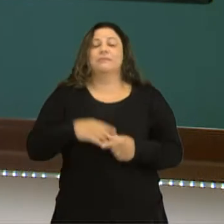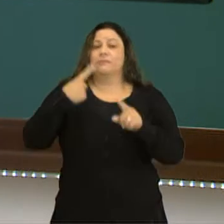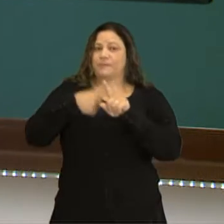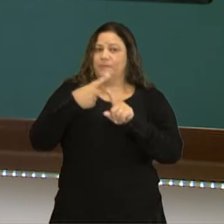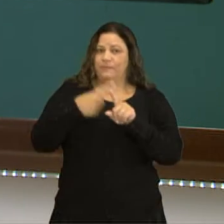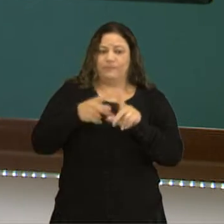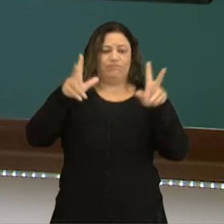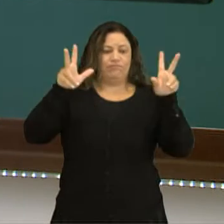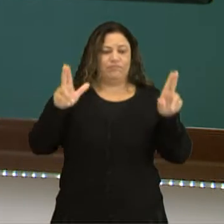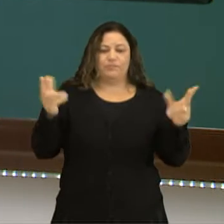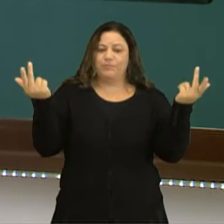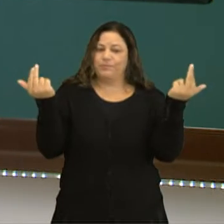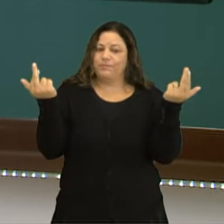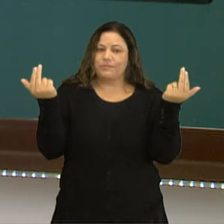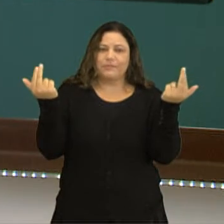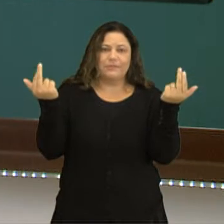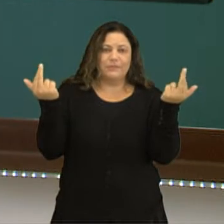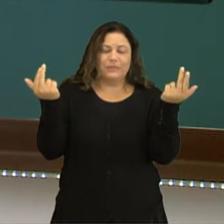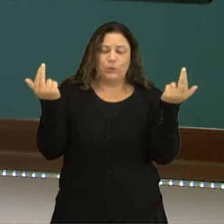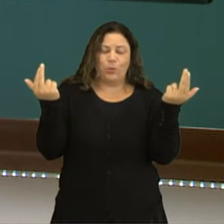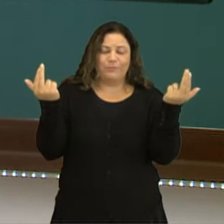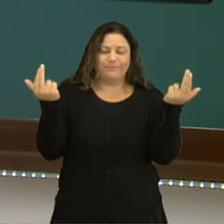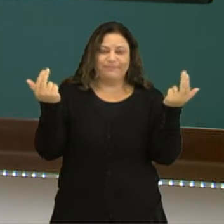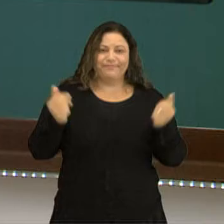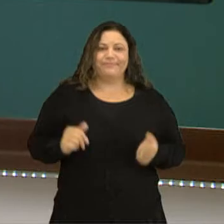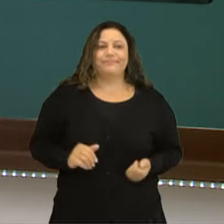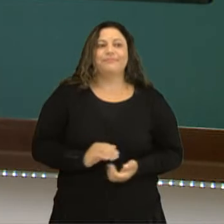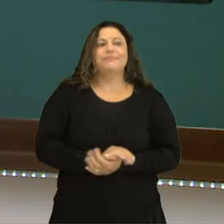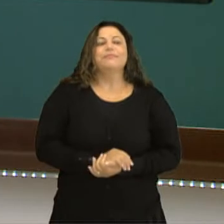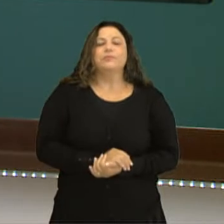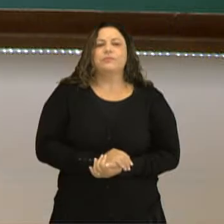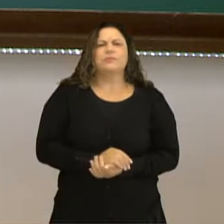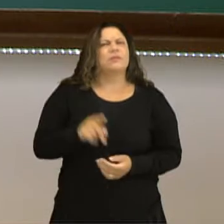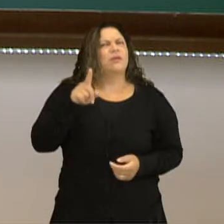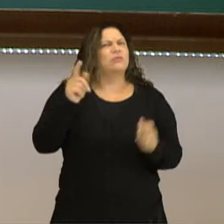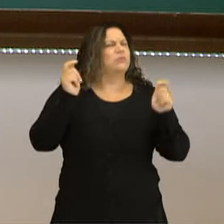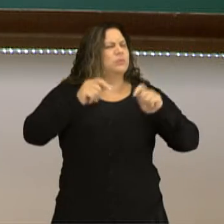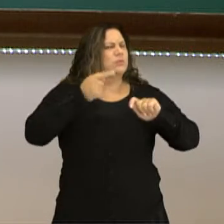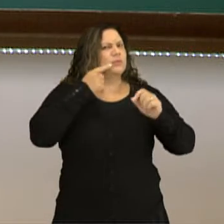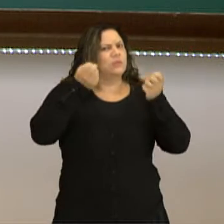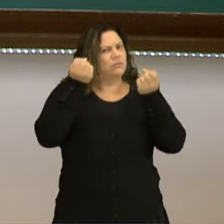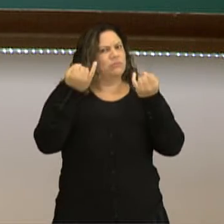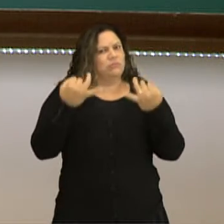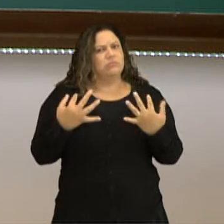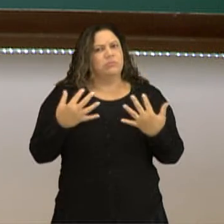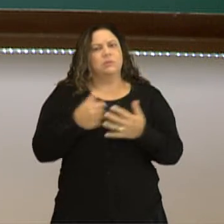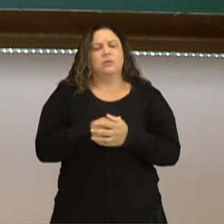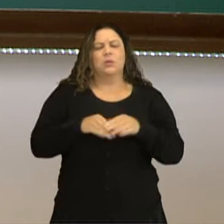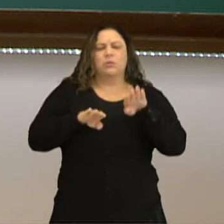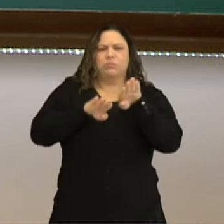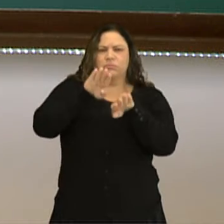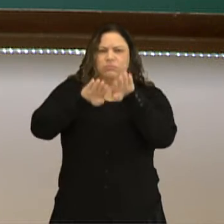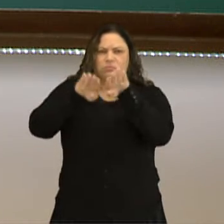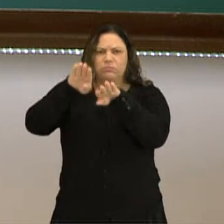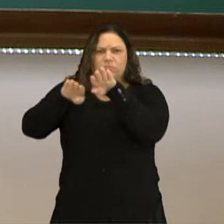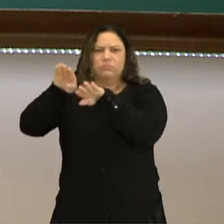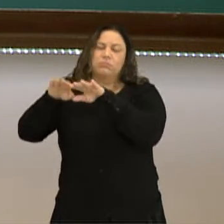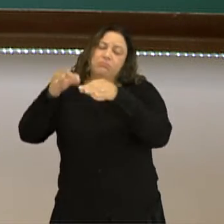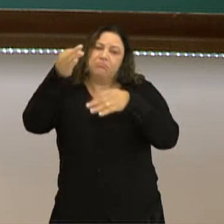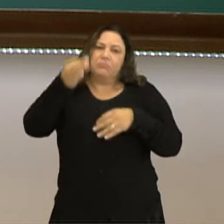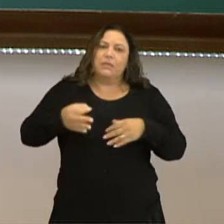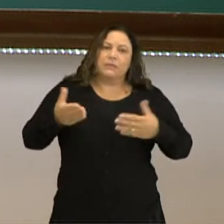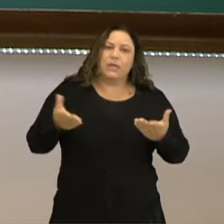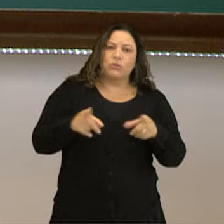os corpos estão com a mesma temperatura. Você poderia dizer que eles estão em equilíbrio térmico, também está